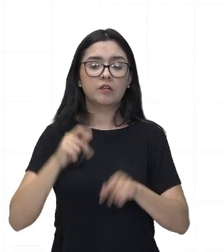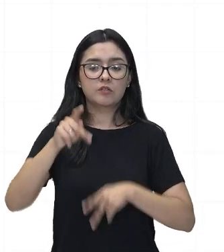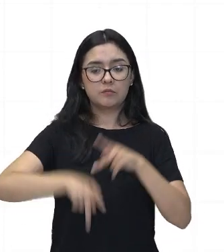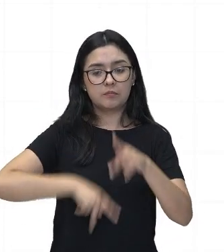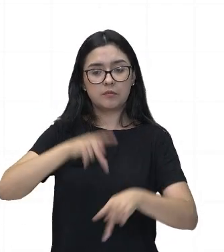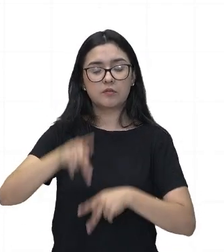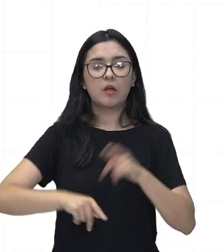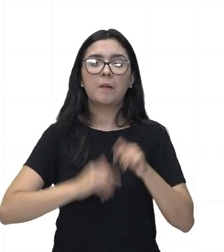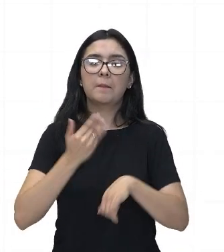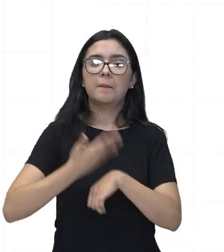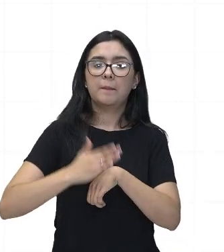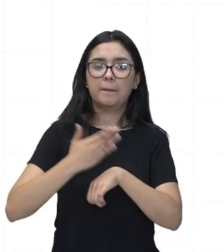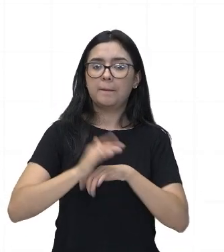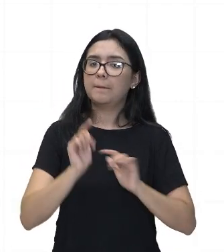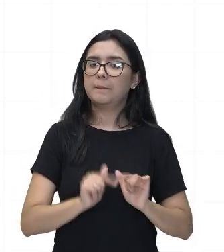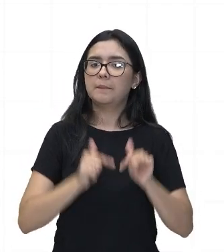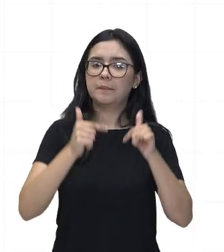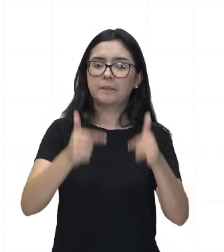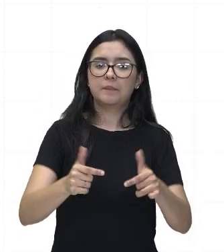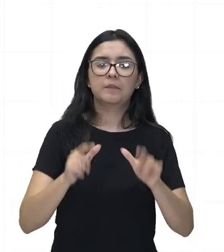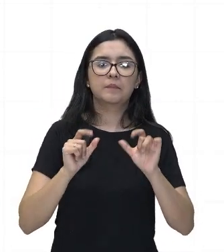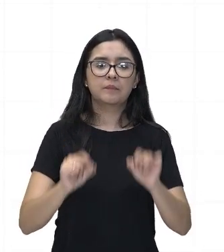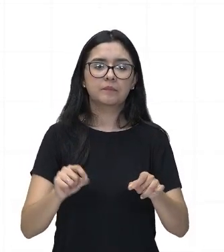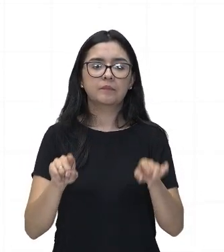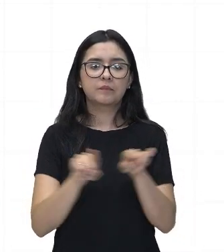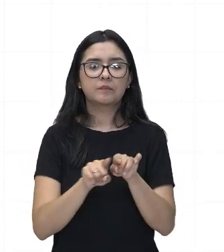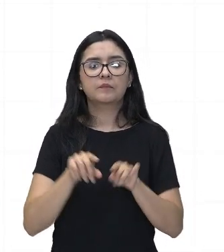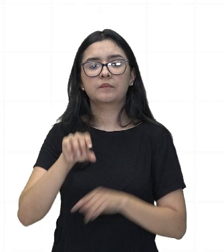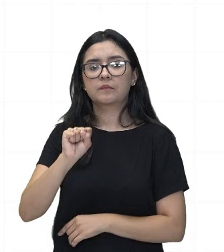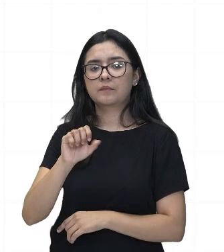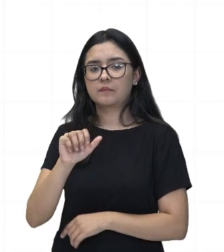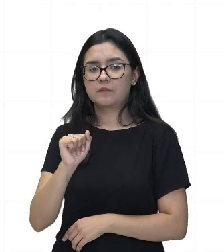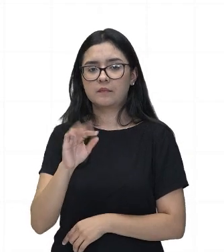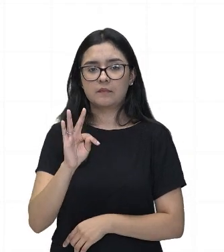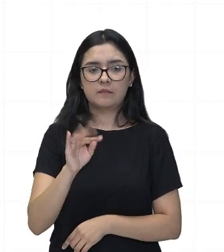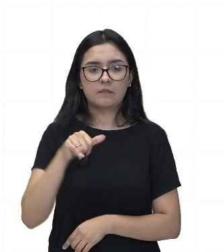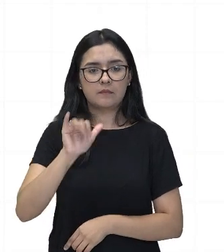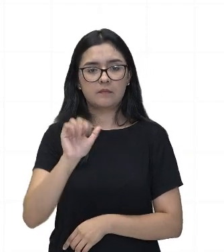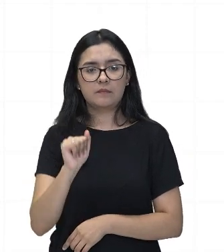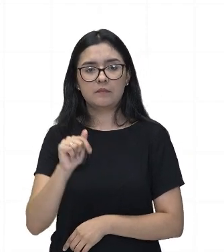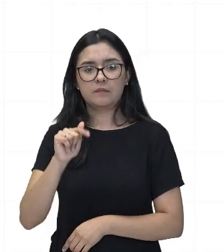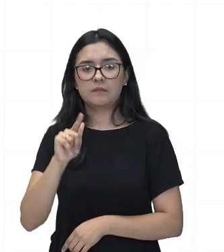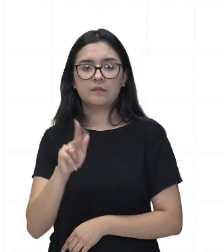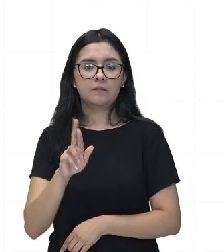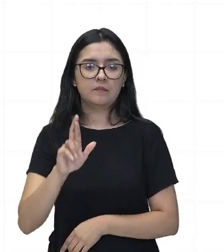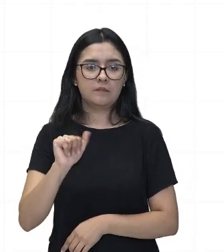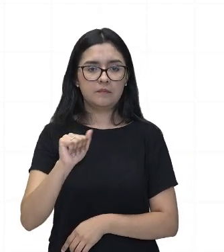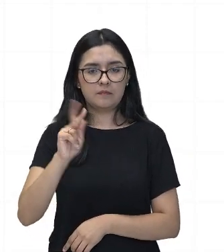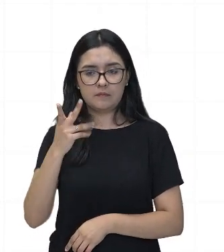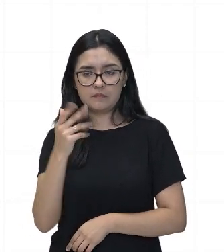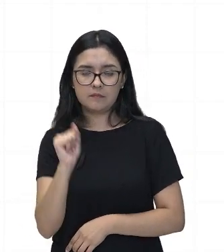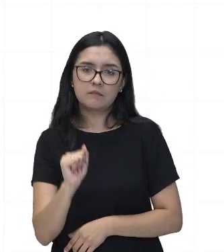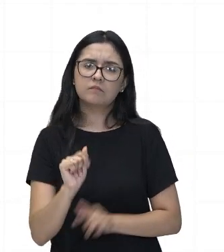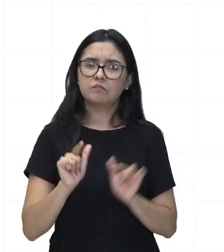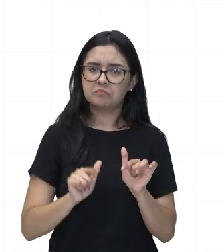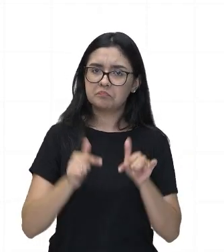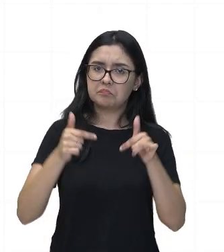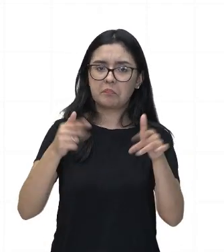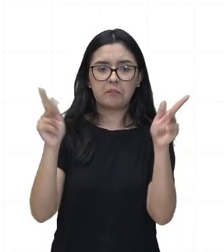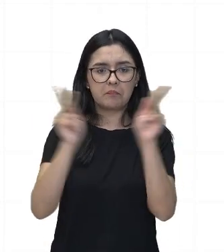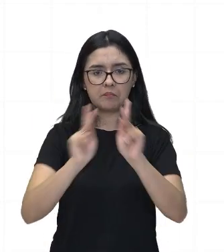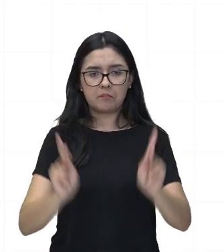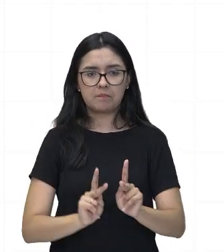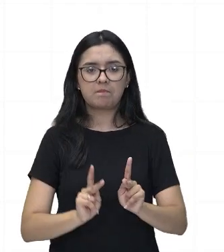à prática da satyagraha, ou seja, da resistência pacífica, e da ahimsa,